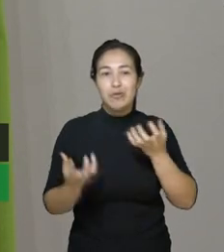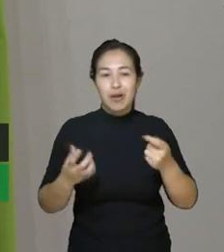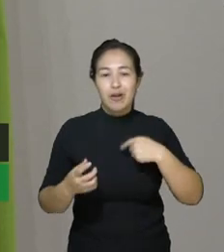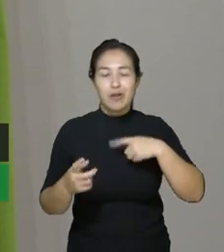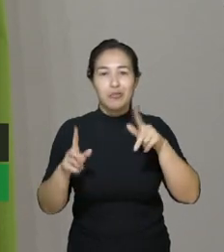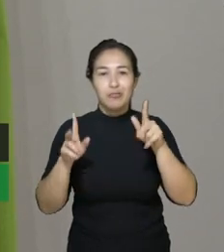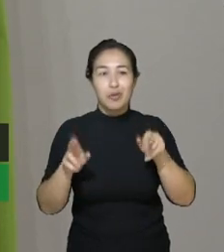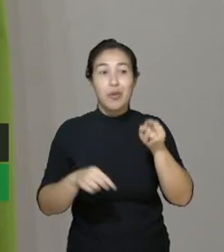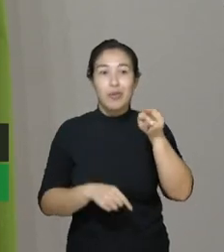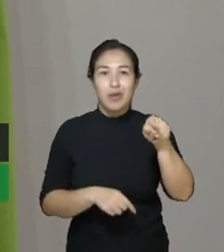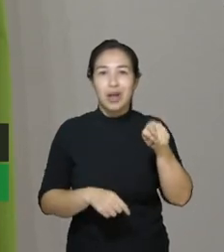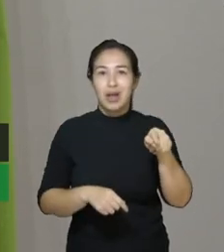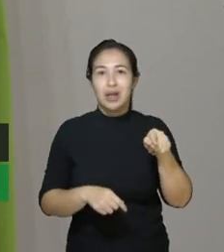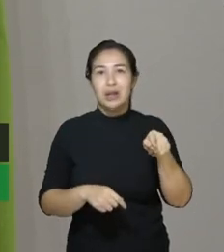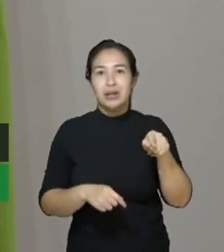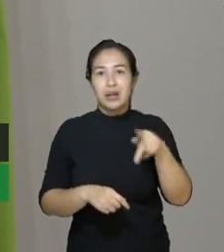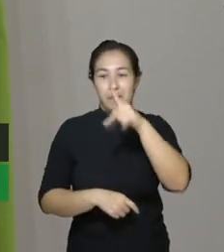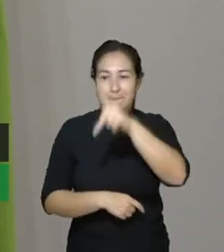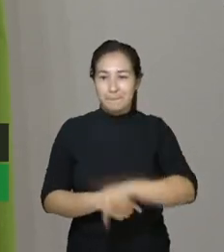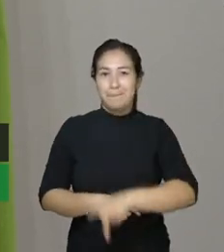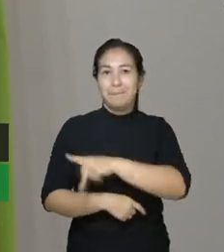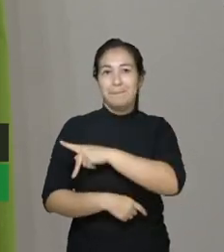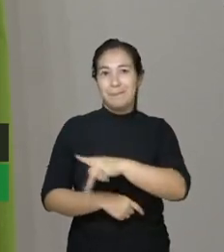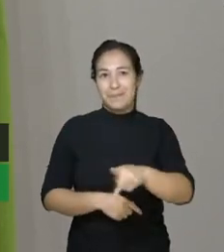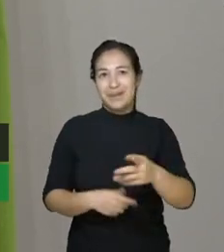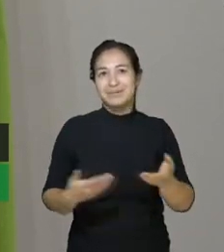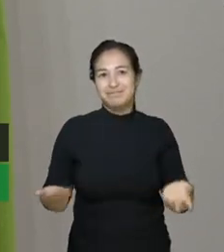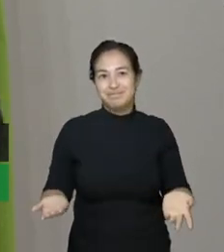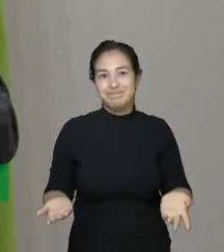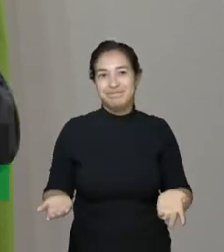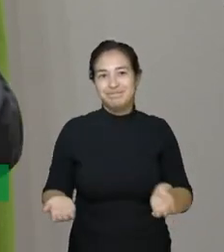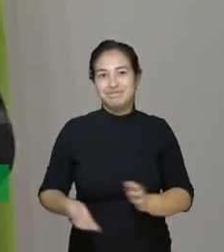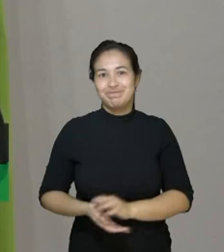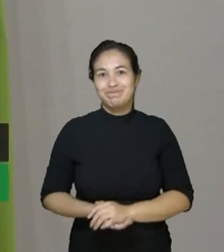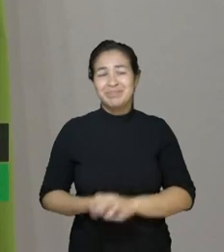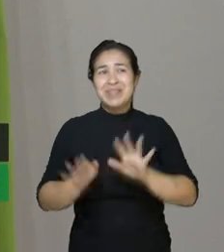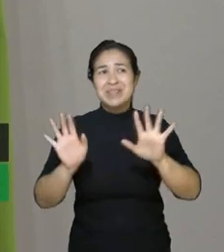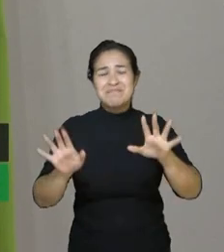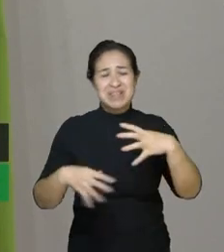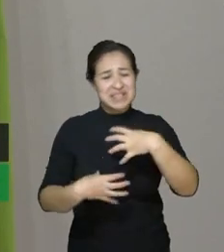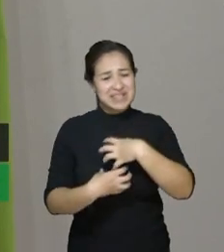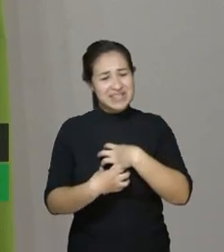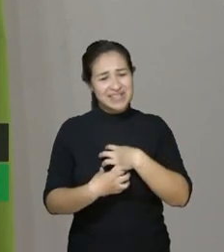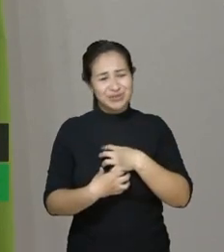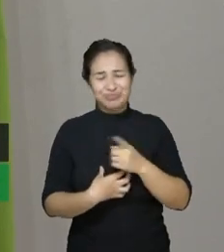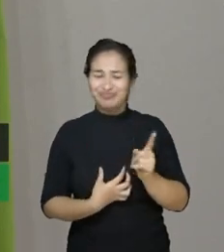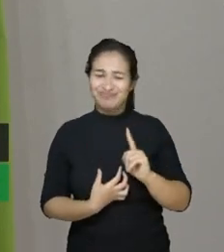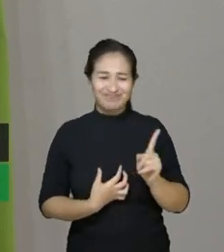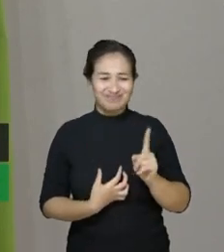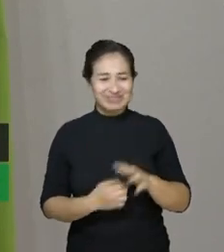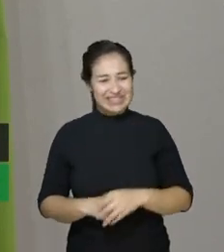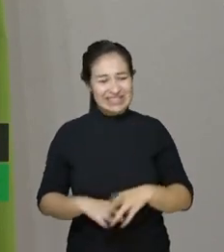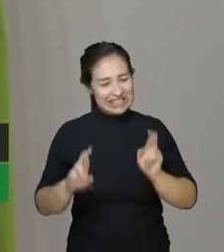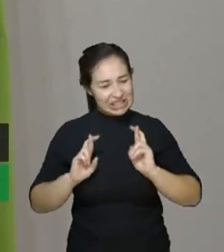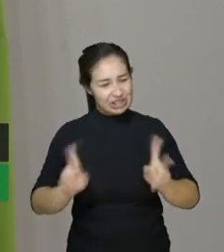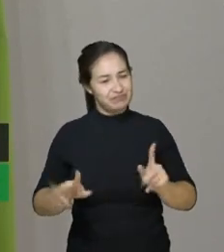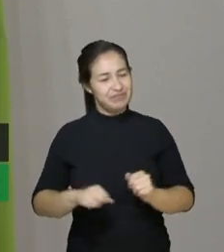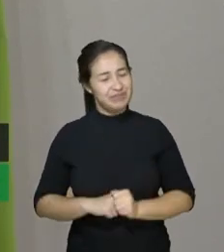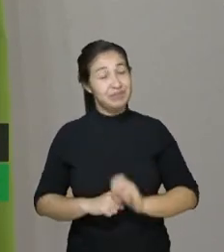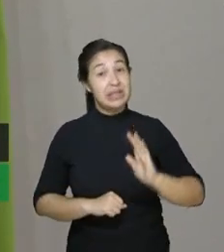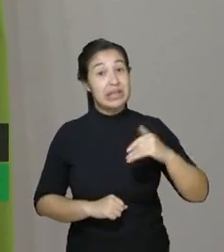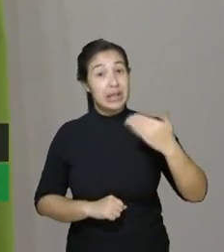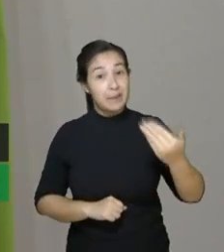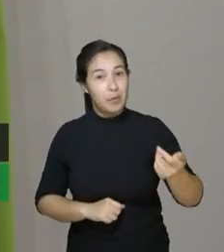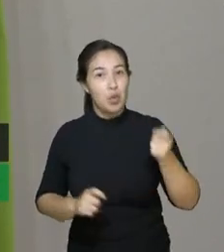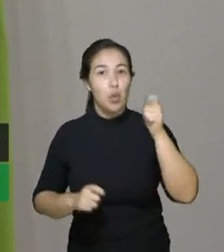seu ministério, enfim, sua caminhada eclesiástica, mas eu sentia que a direção era outra. Mais tarde fiz meu